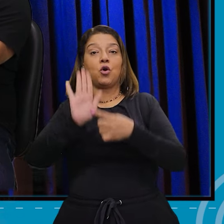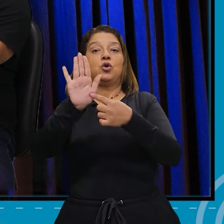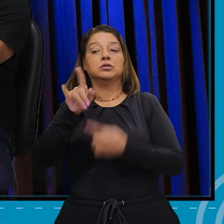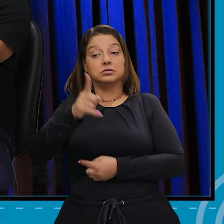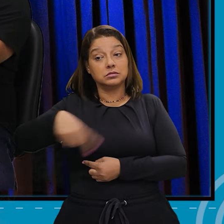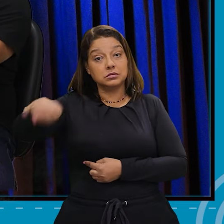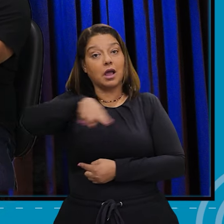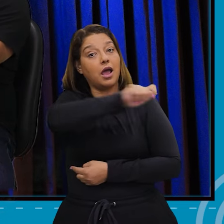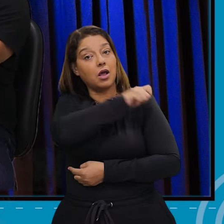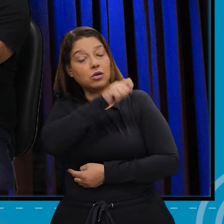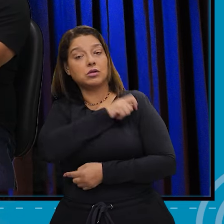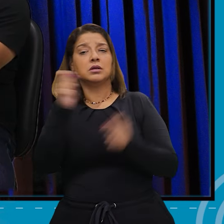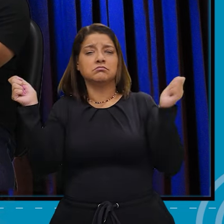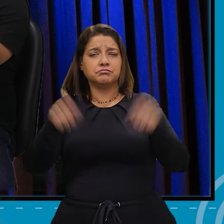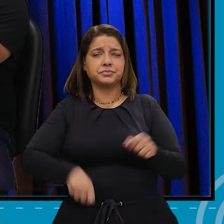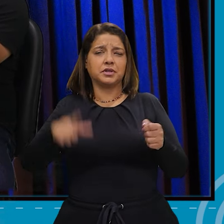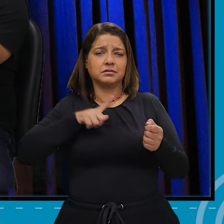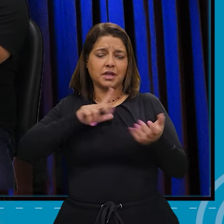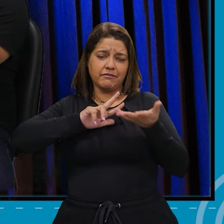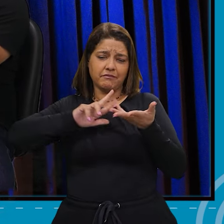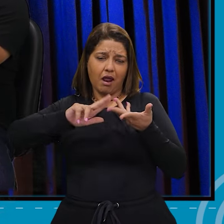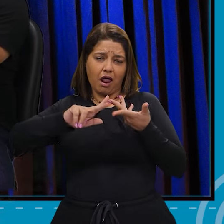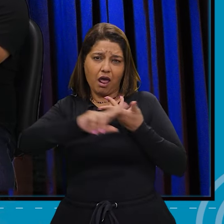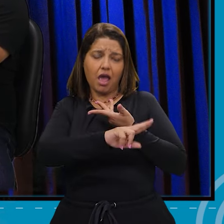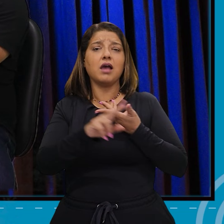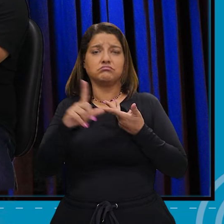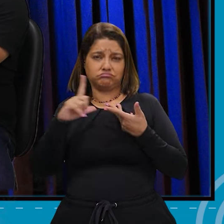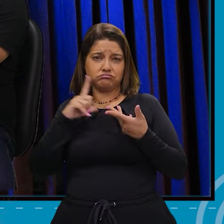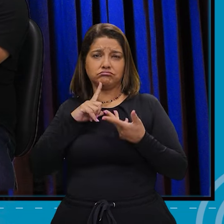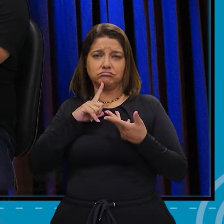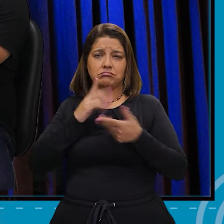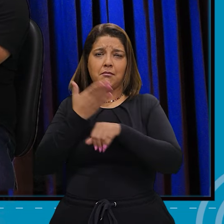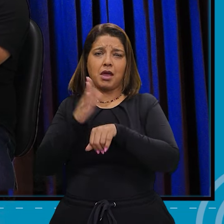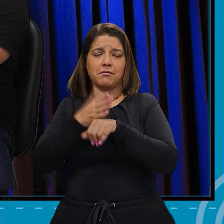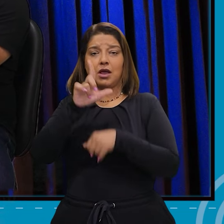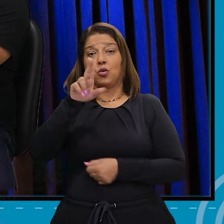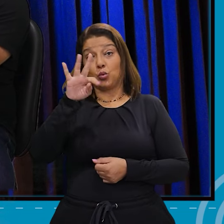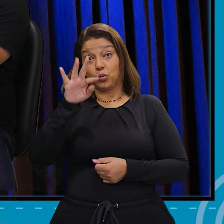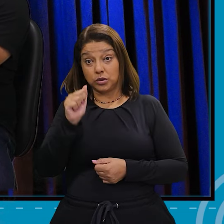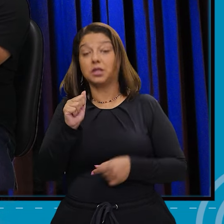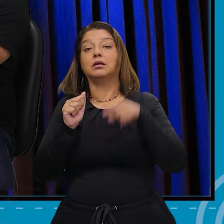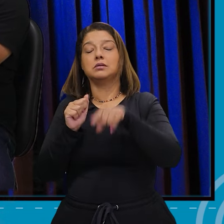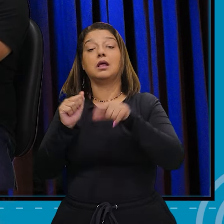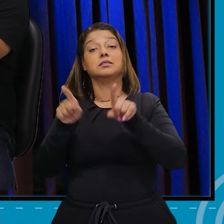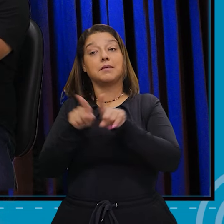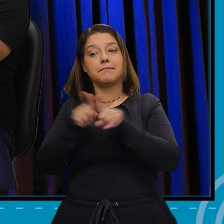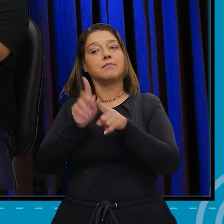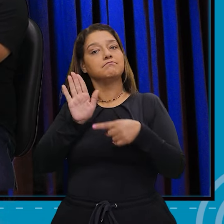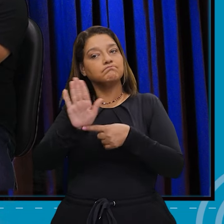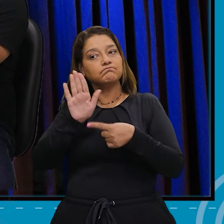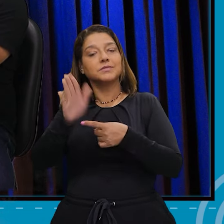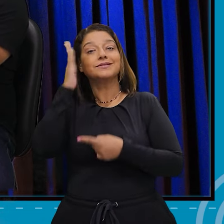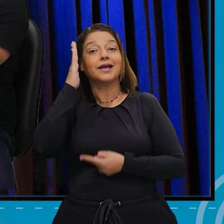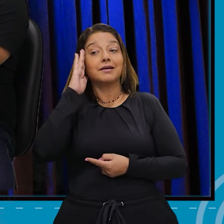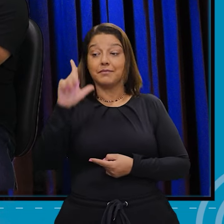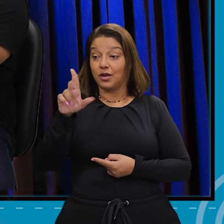instrumentalização, que é deixar claro para o aluno os limites e possibilidades reais de uma prática de luta,